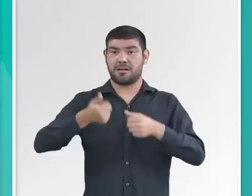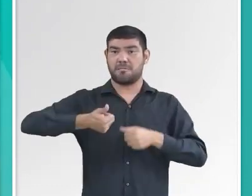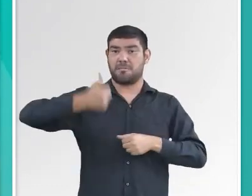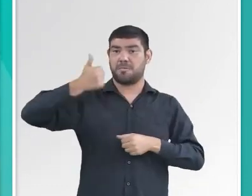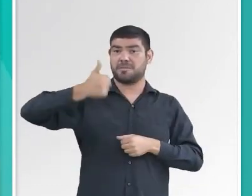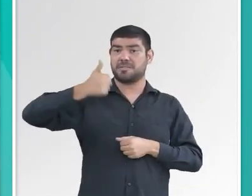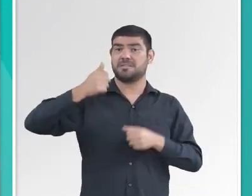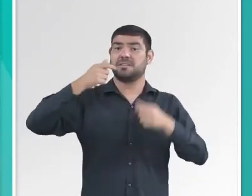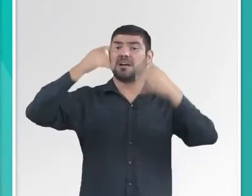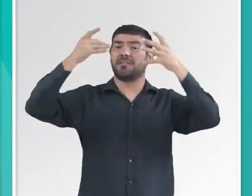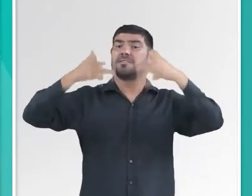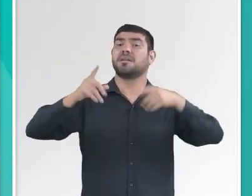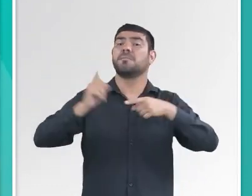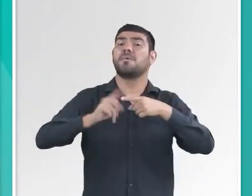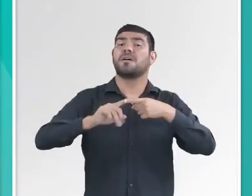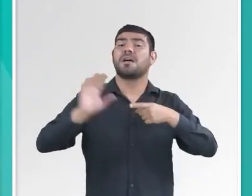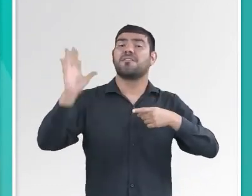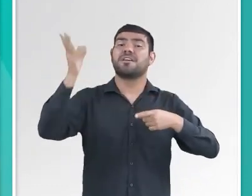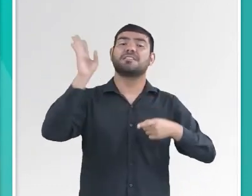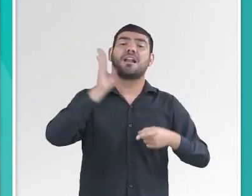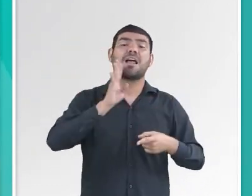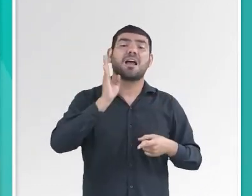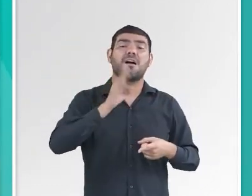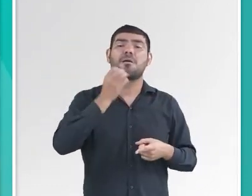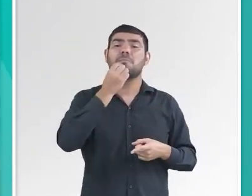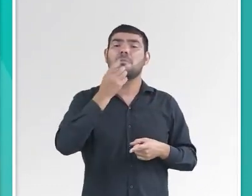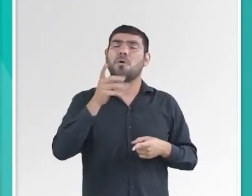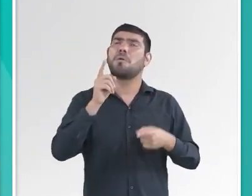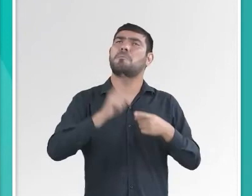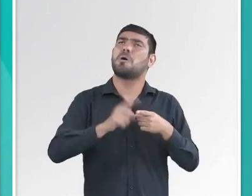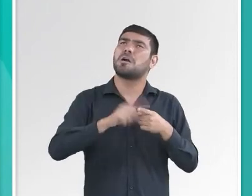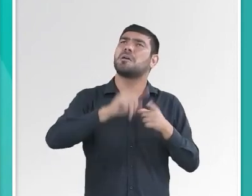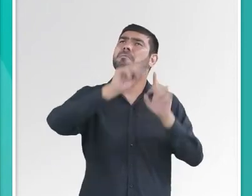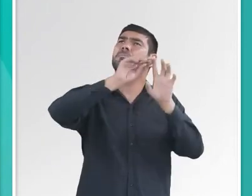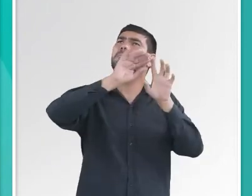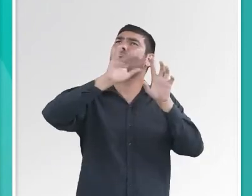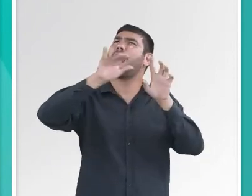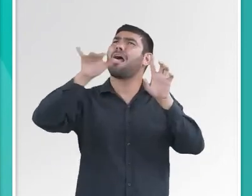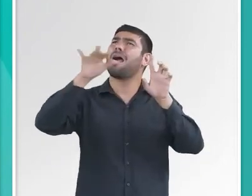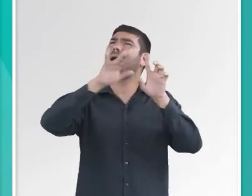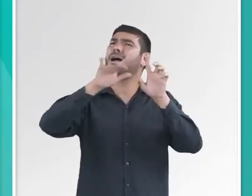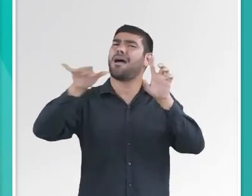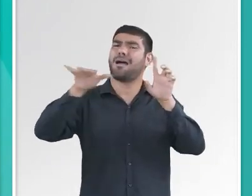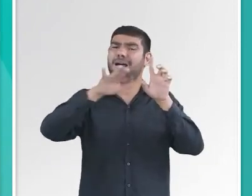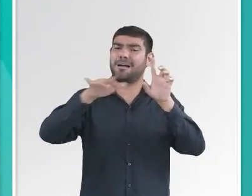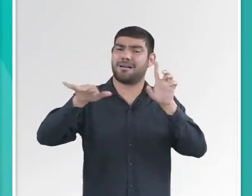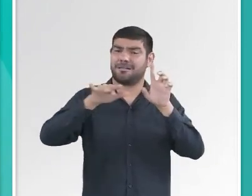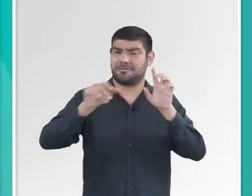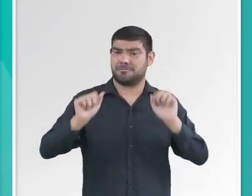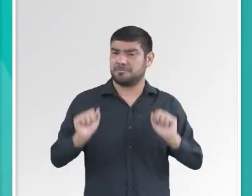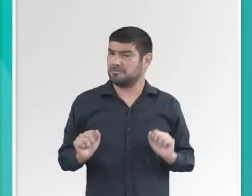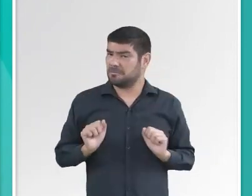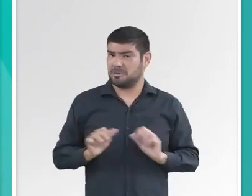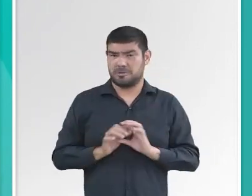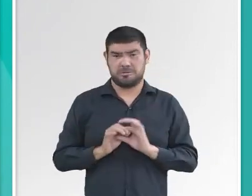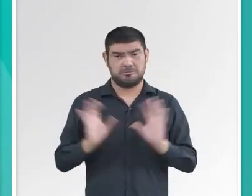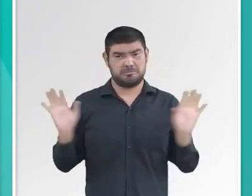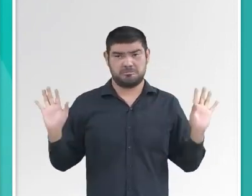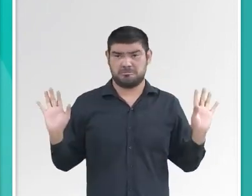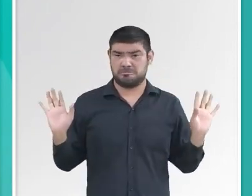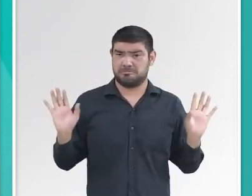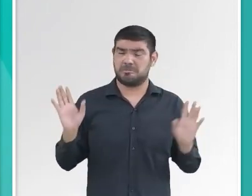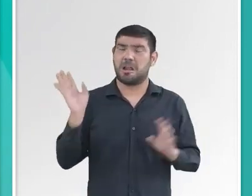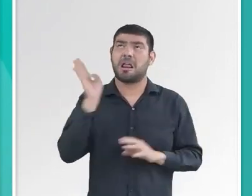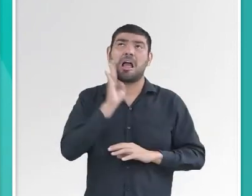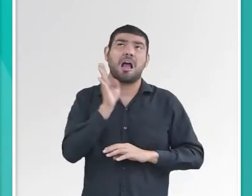legal. Essa festa é boa, porque ela proporciona um momento de lazer para a comunidade. Essa festa é